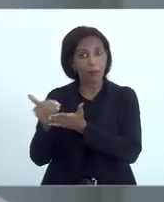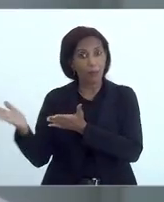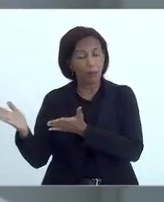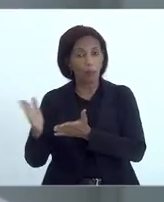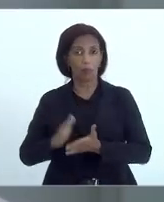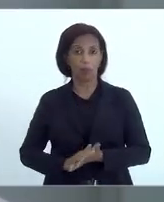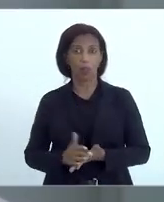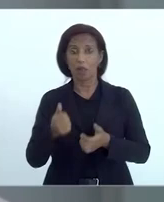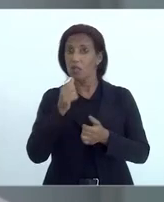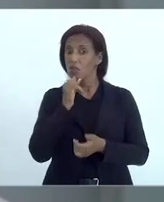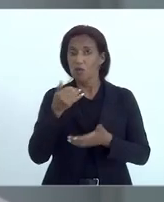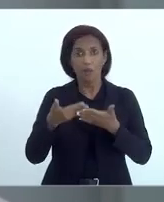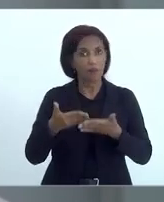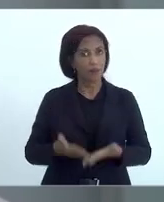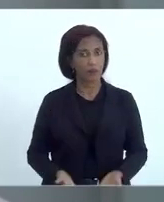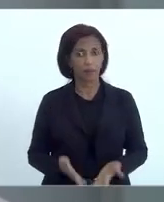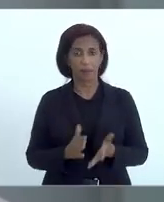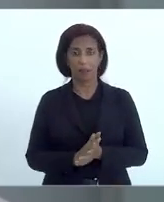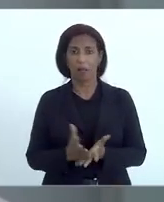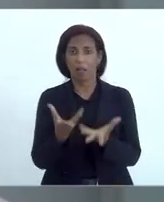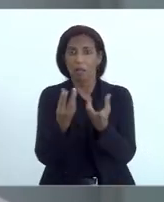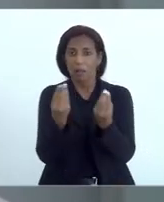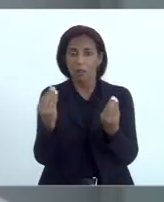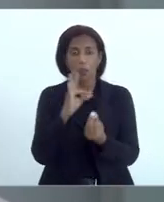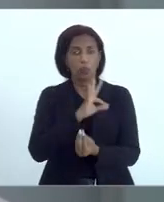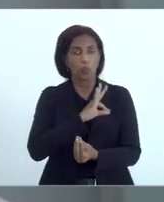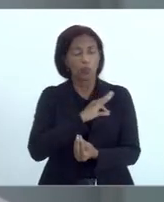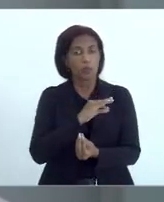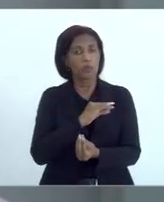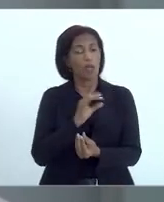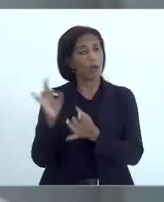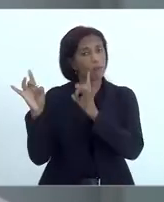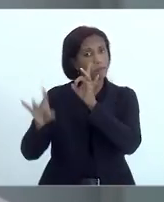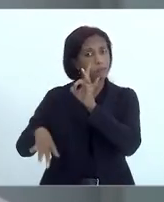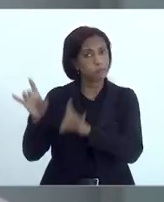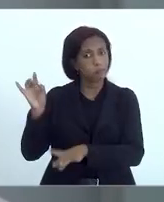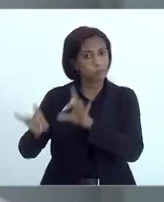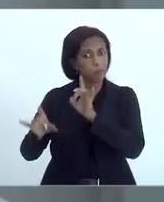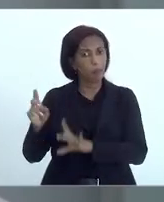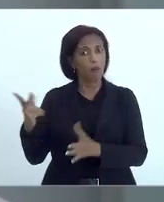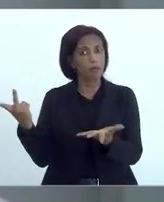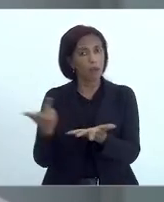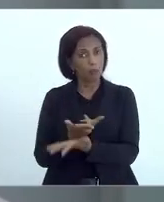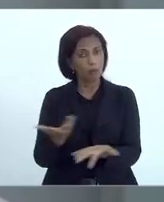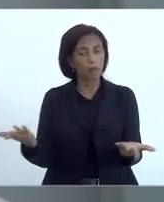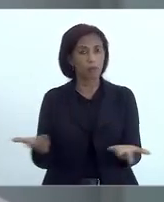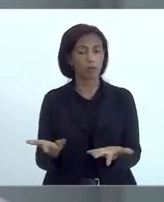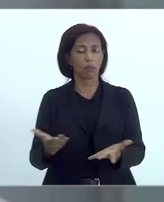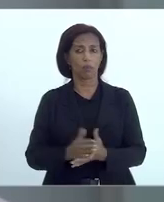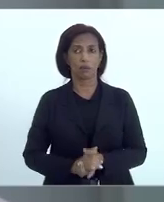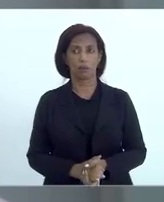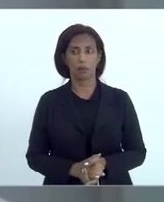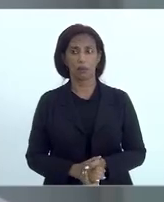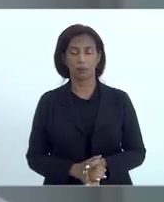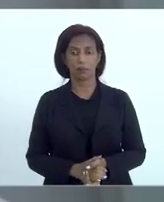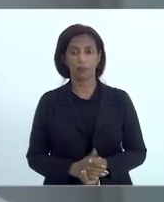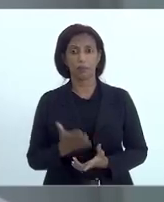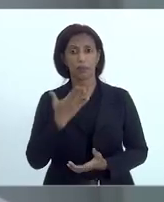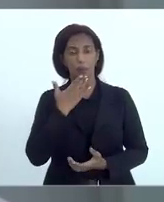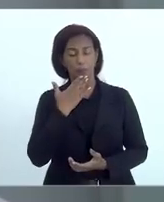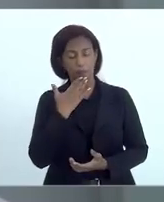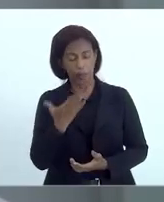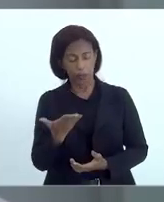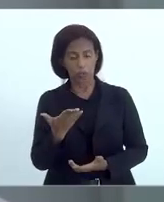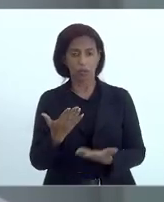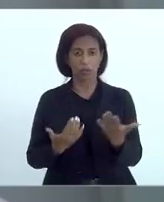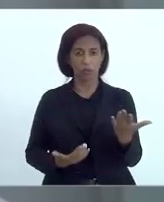ele não vão ficar tem muitos policiais que vão embora a gente sabe disso tá acontecendo isso agora então era um pedido